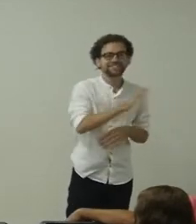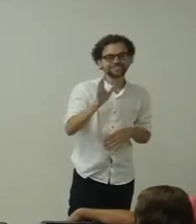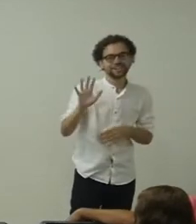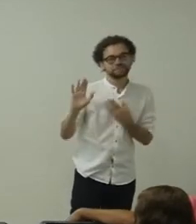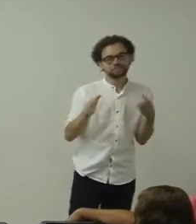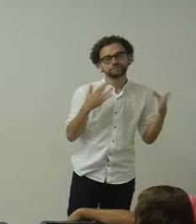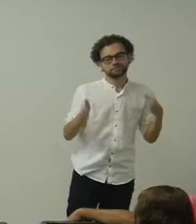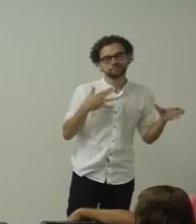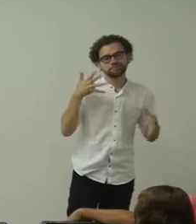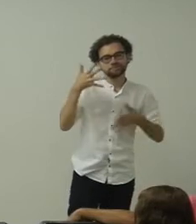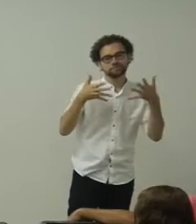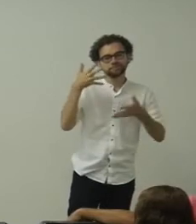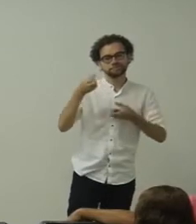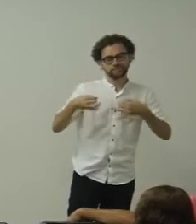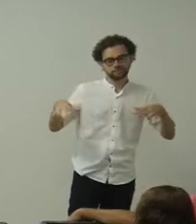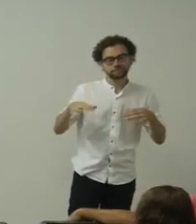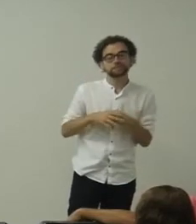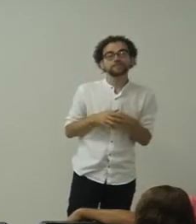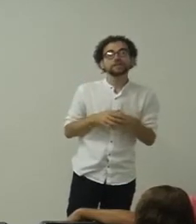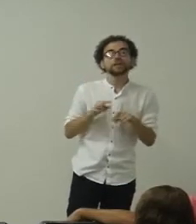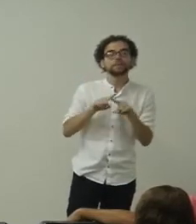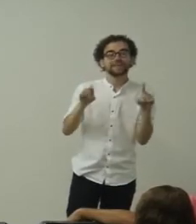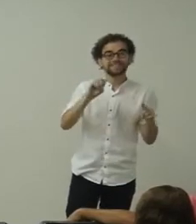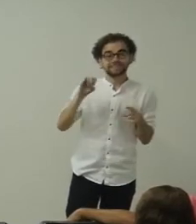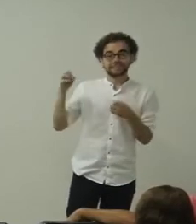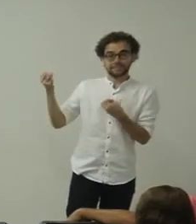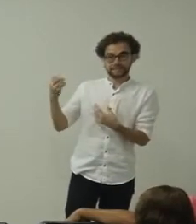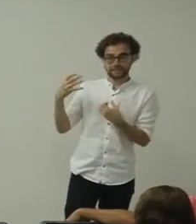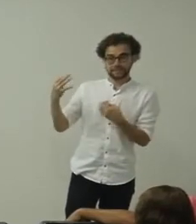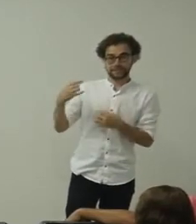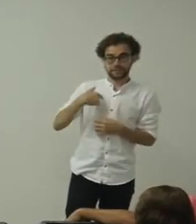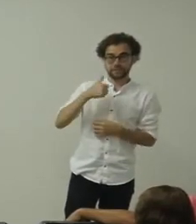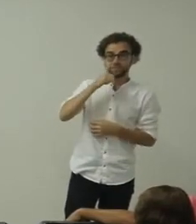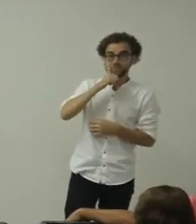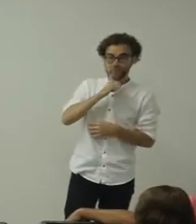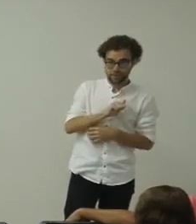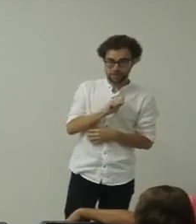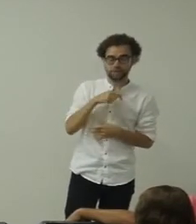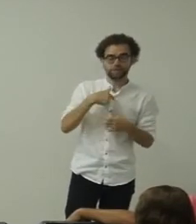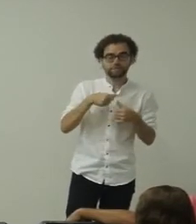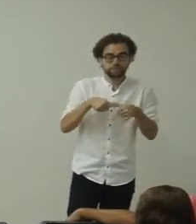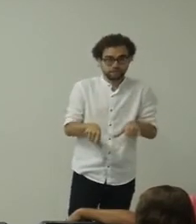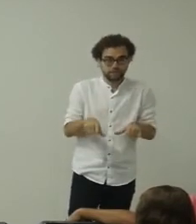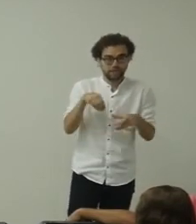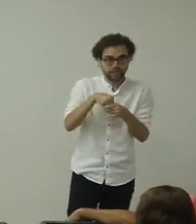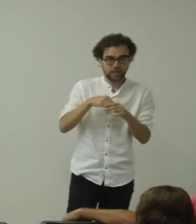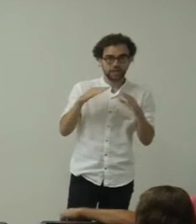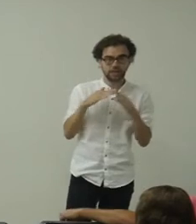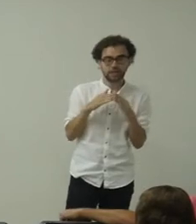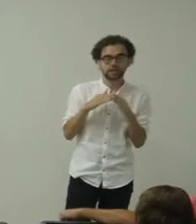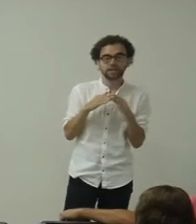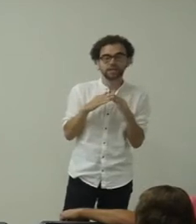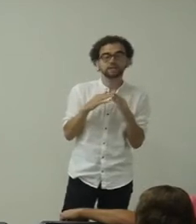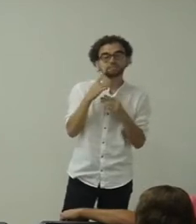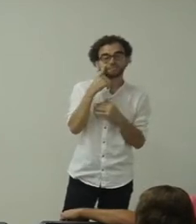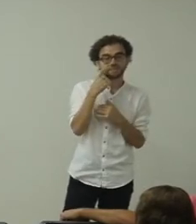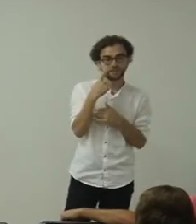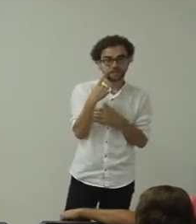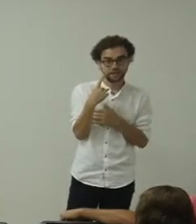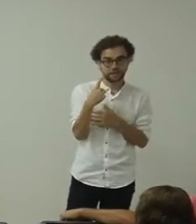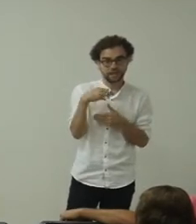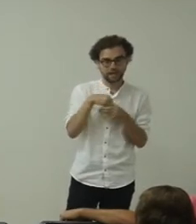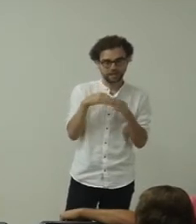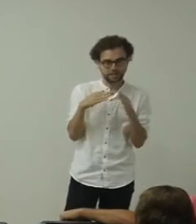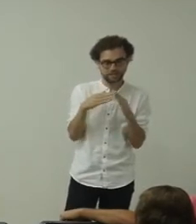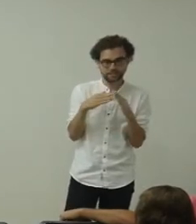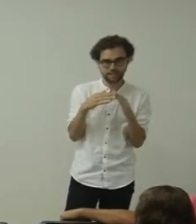favorável. Mas, assim, se eu fui ensinada como mulher a estar em casa, que interessante, em casa não